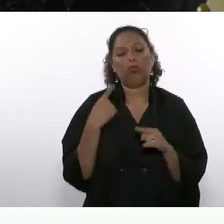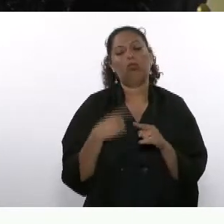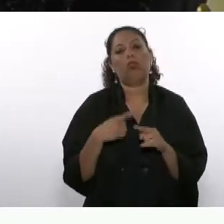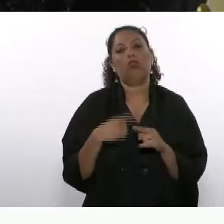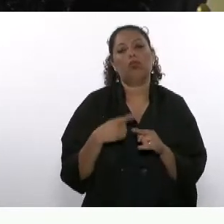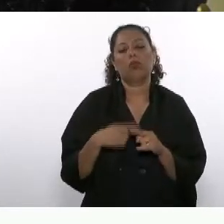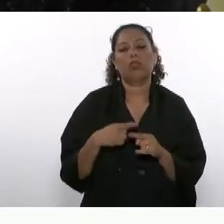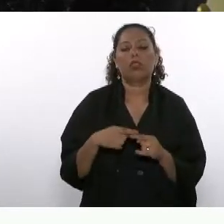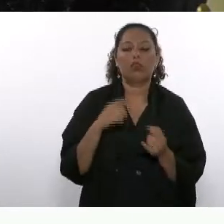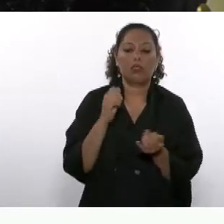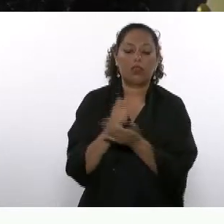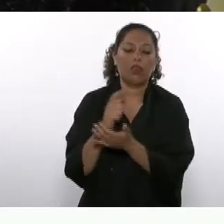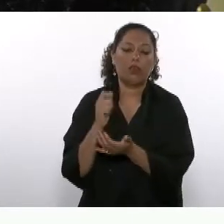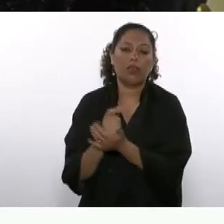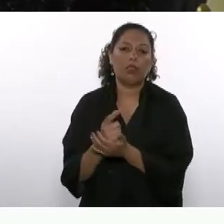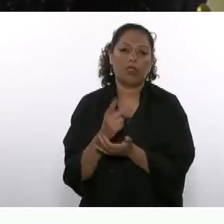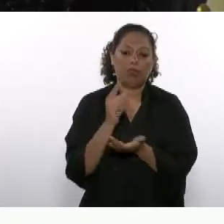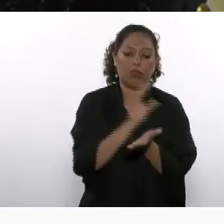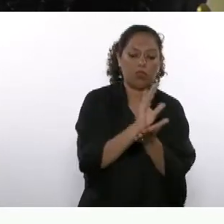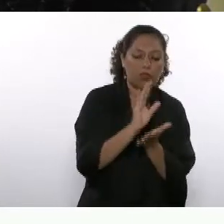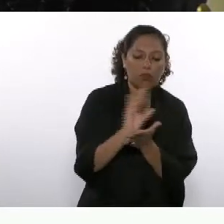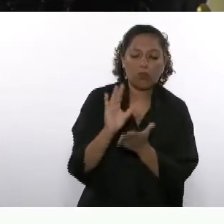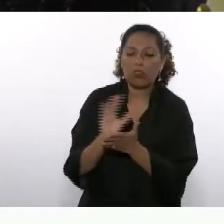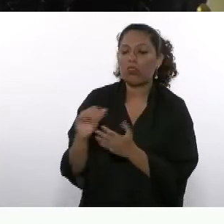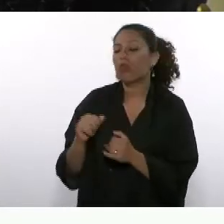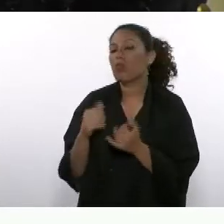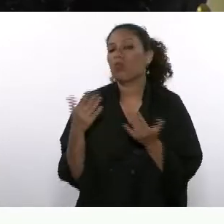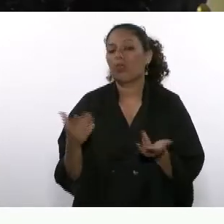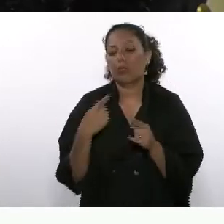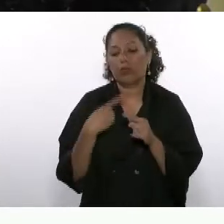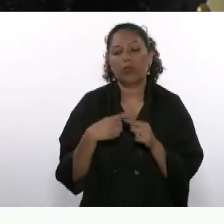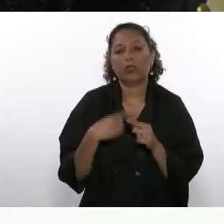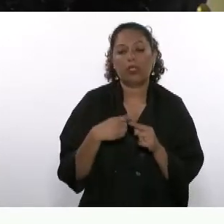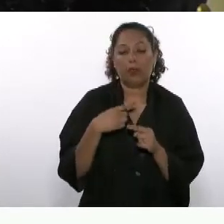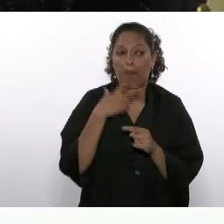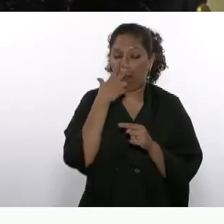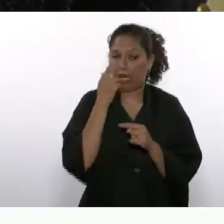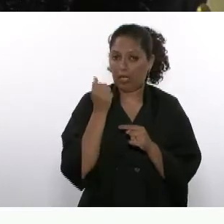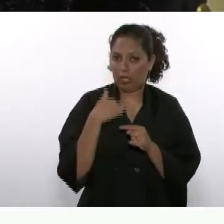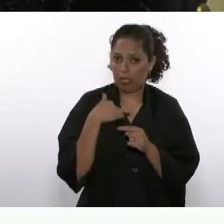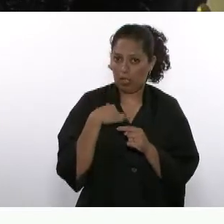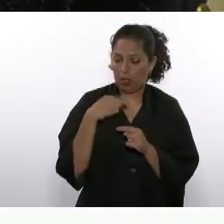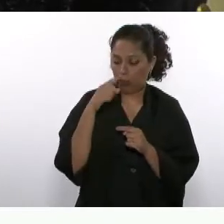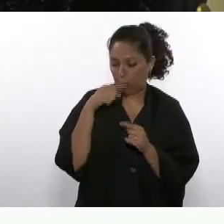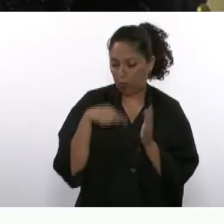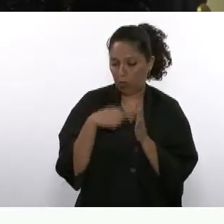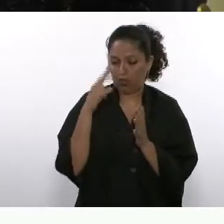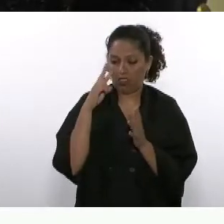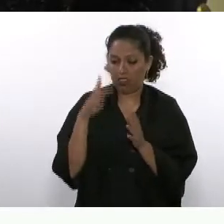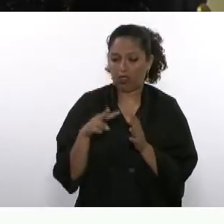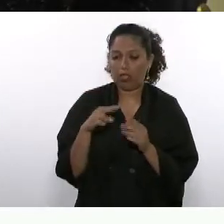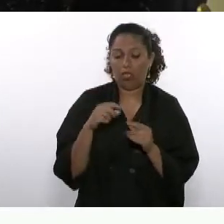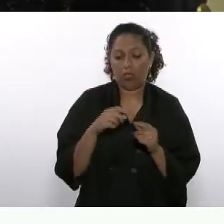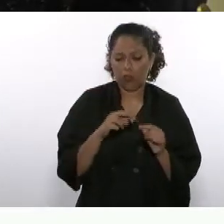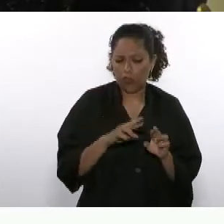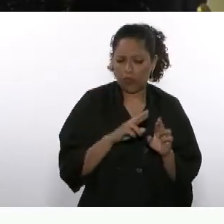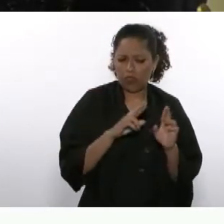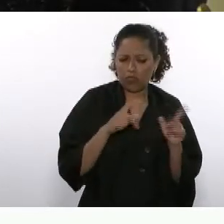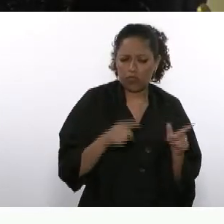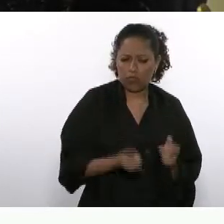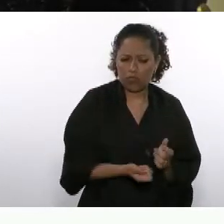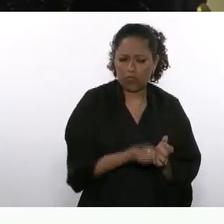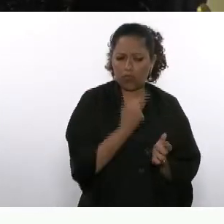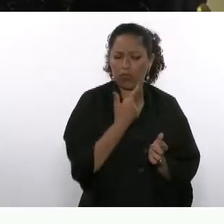será gasto e investido essa suplementação. Porque me parece, numa primeira análise, uma discrepância entre o que